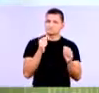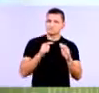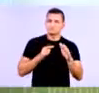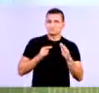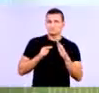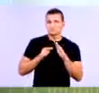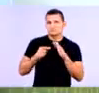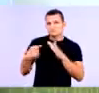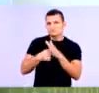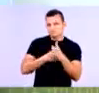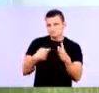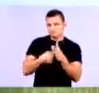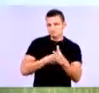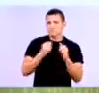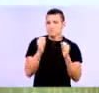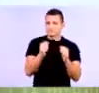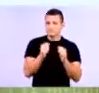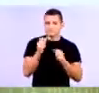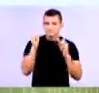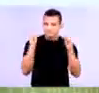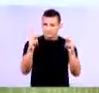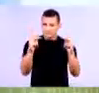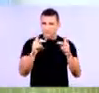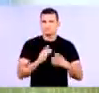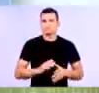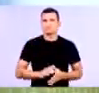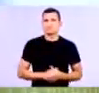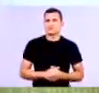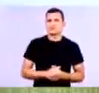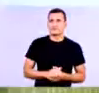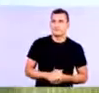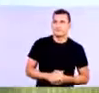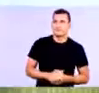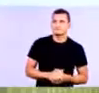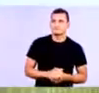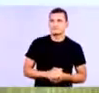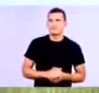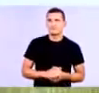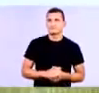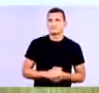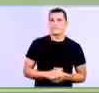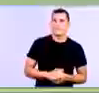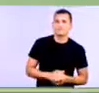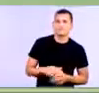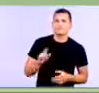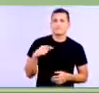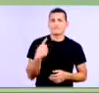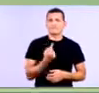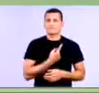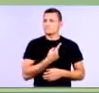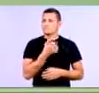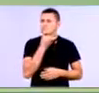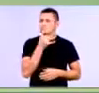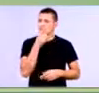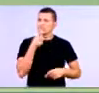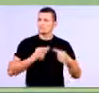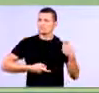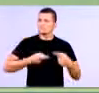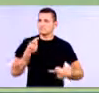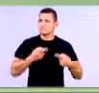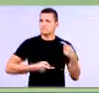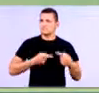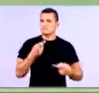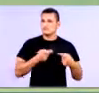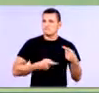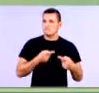ao professor Jordano. Combinado assim? Então vamos lá. Bom, quando nós falamos assim política, né,